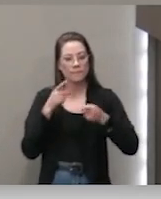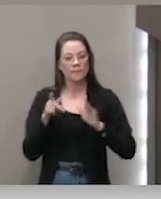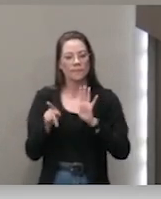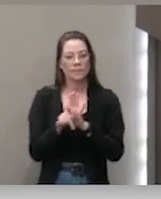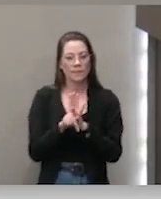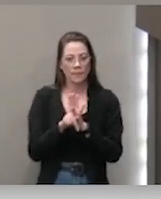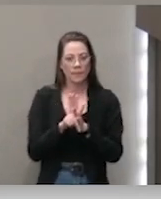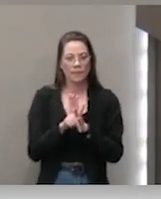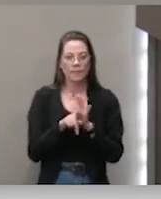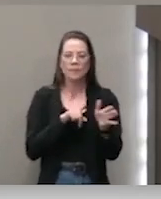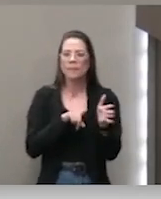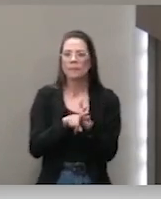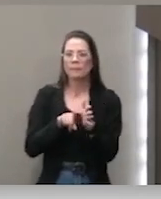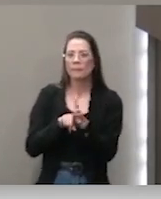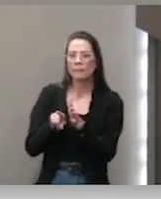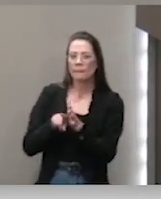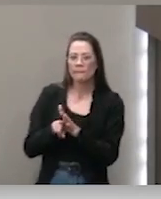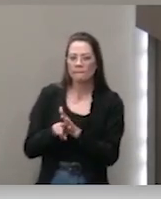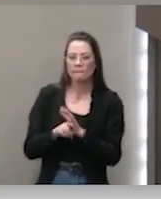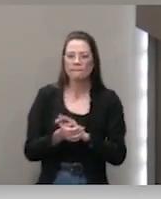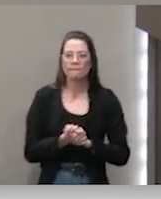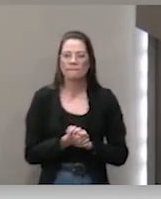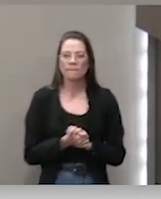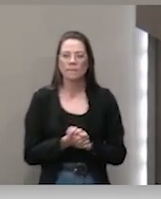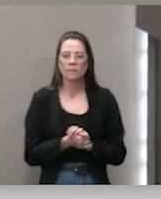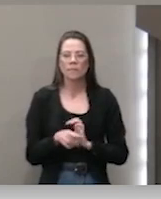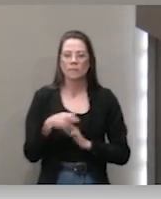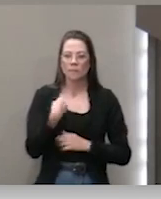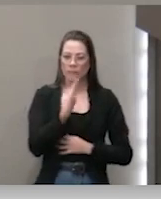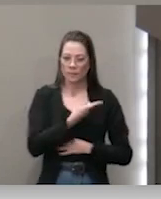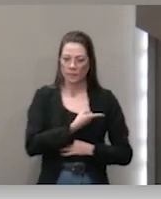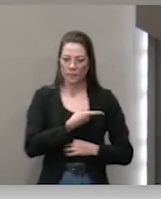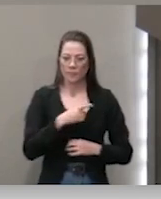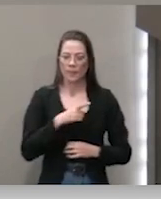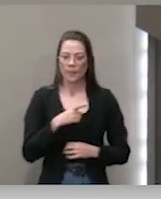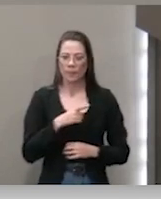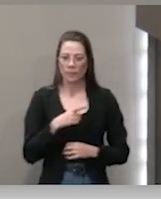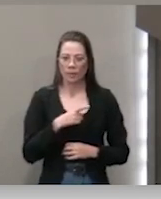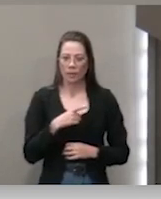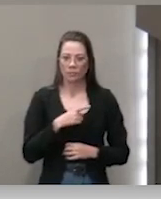os seus questionamentos, e nós vamos ter aqui